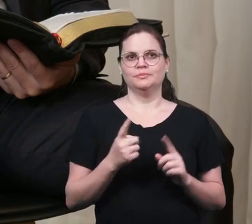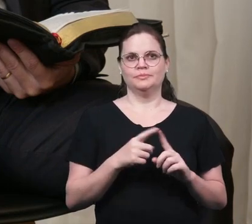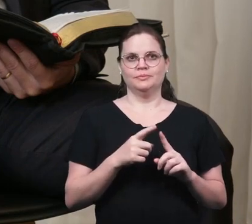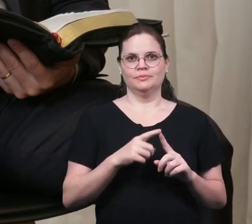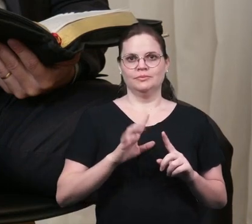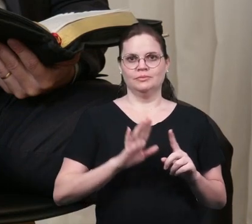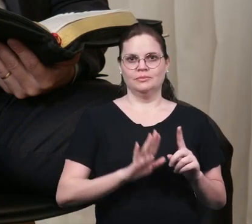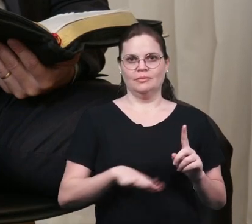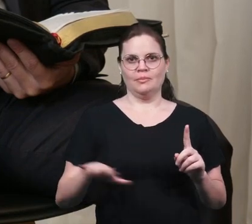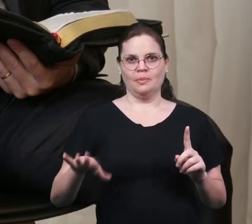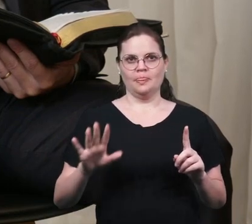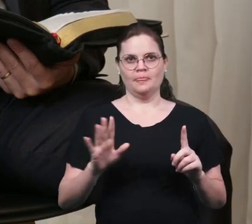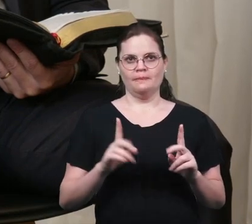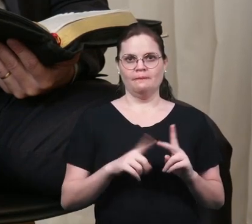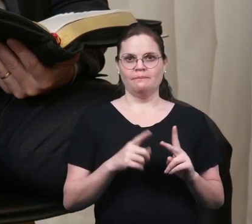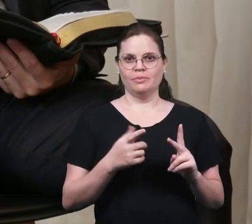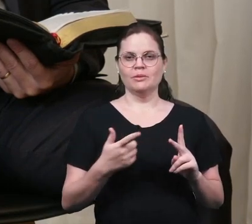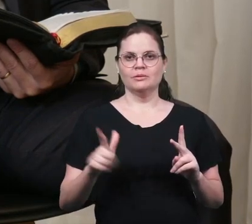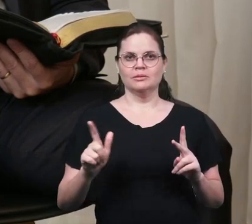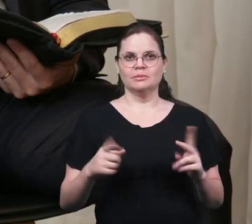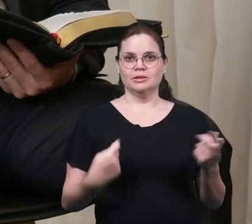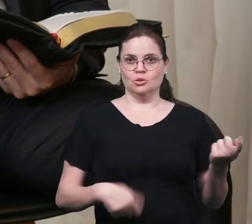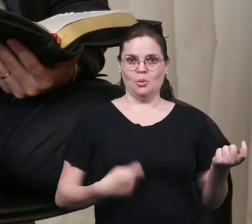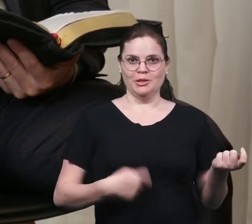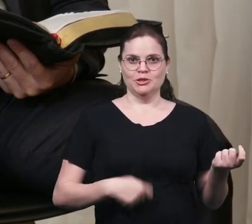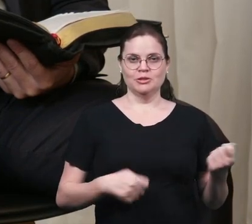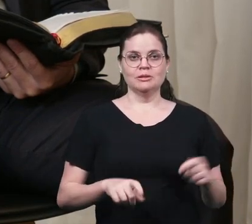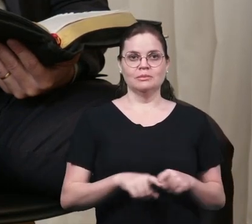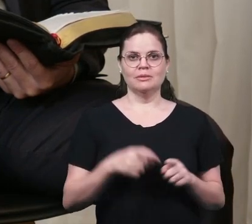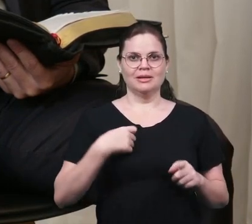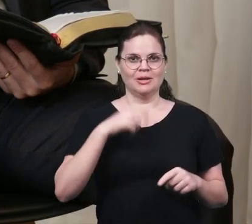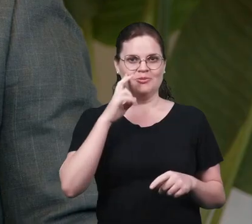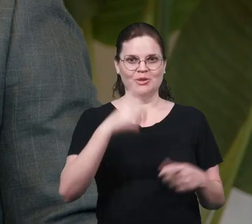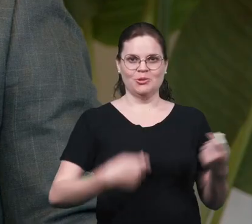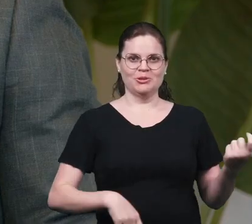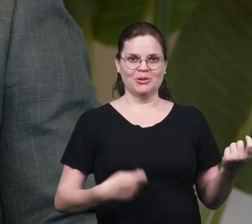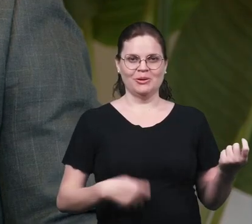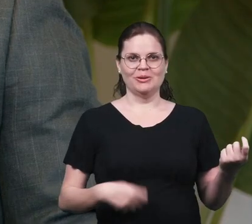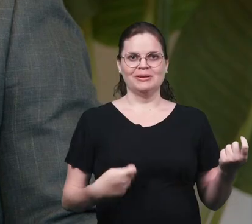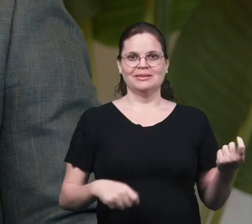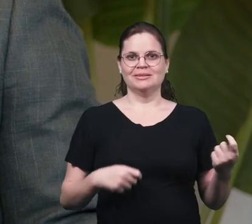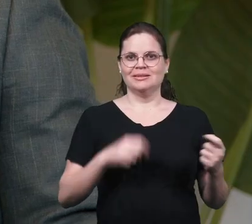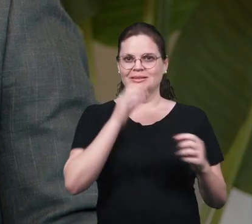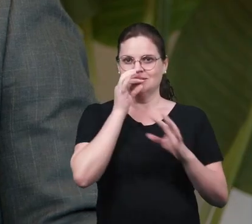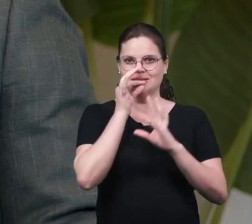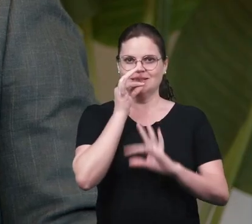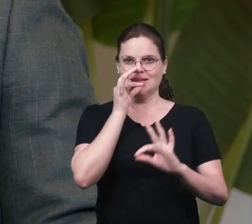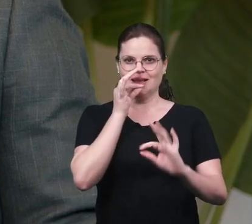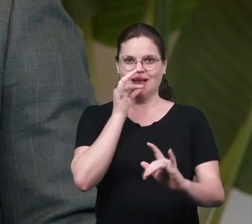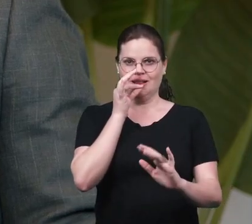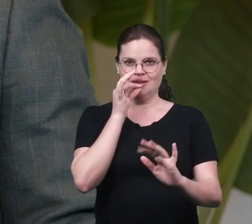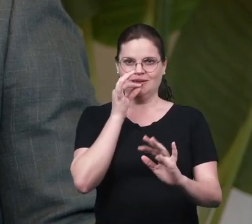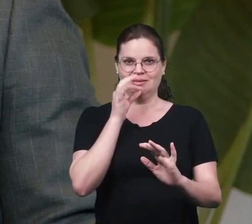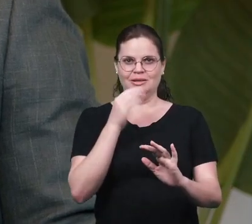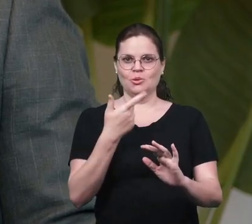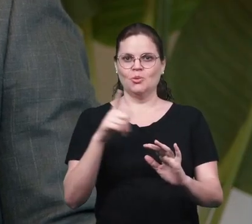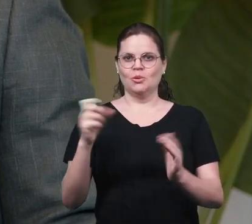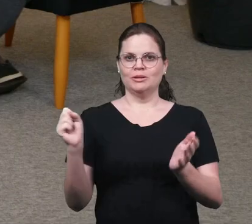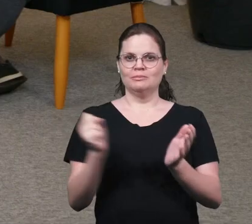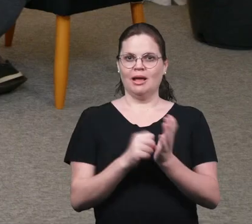Já instrumentistas? Isso. Eu vi que um toca escaleta, o outro